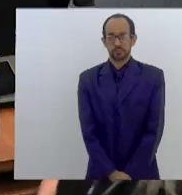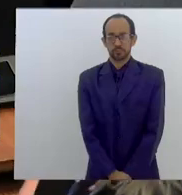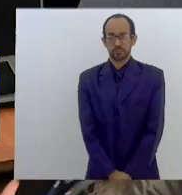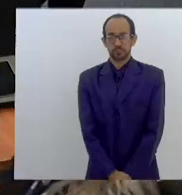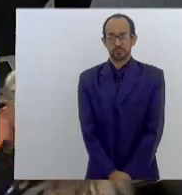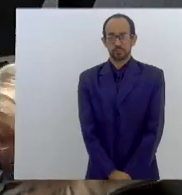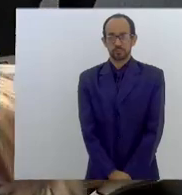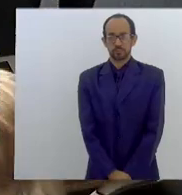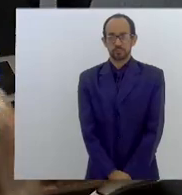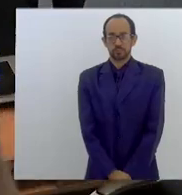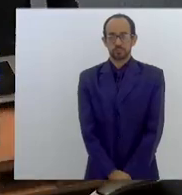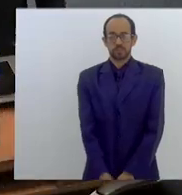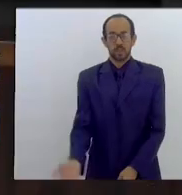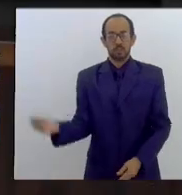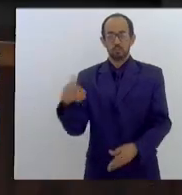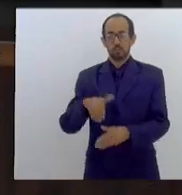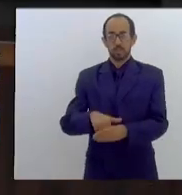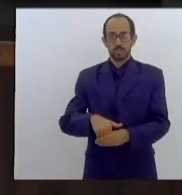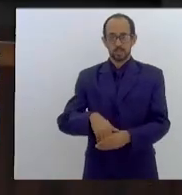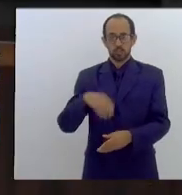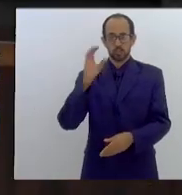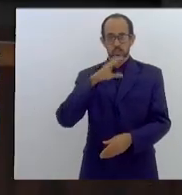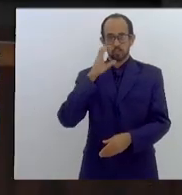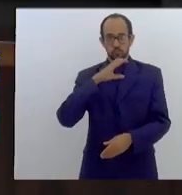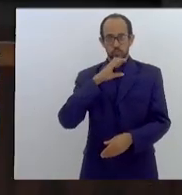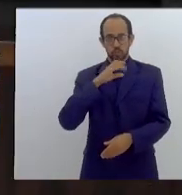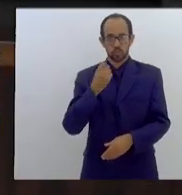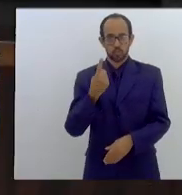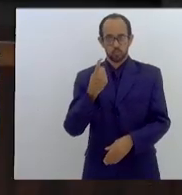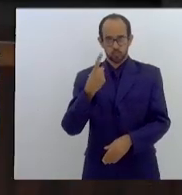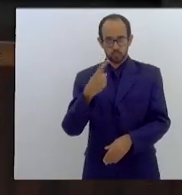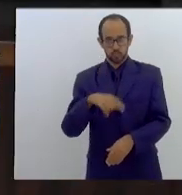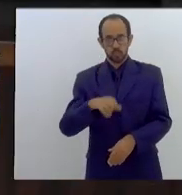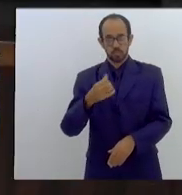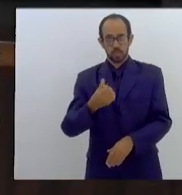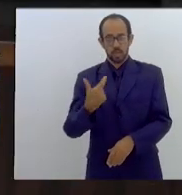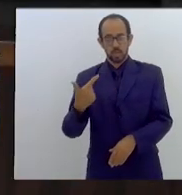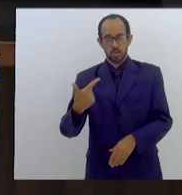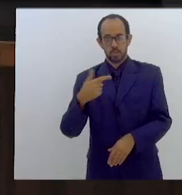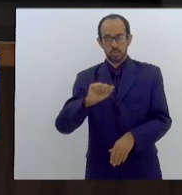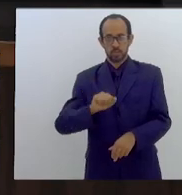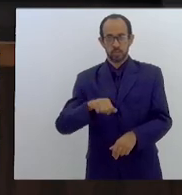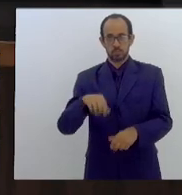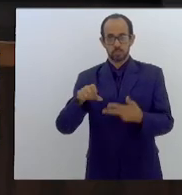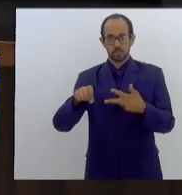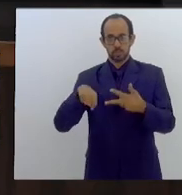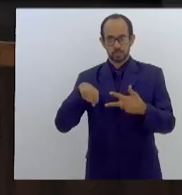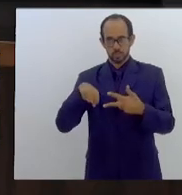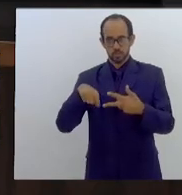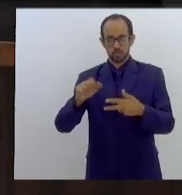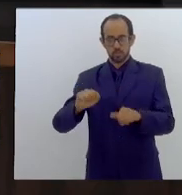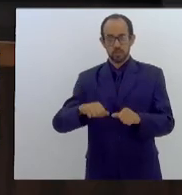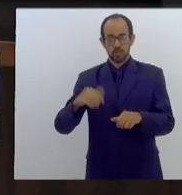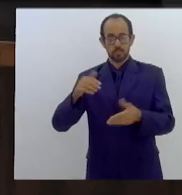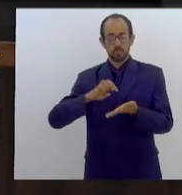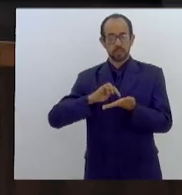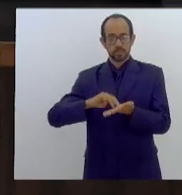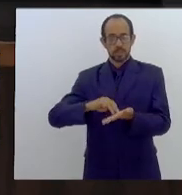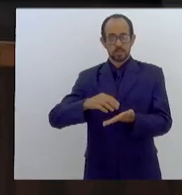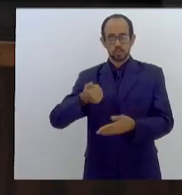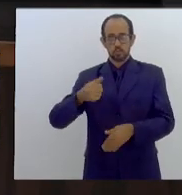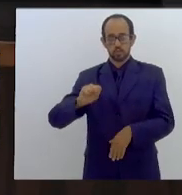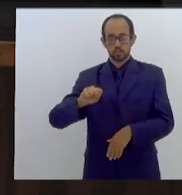Em regime de urgência, em votação, em discussão, único projeto de lei complementar 62 de 22, de autoria do Poder Executivo, mensagem 18 de